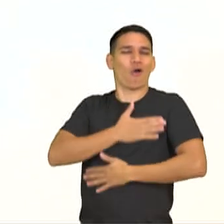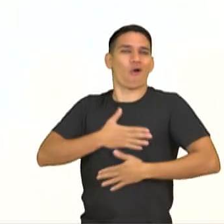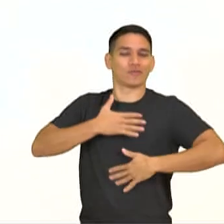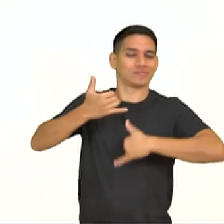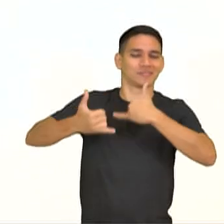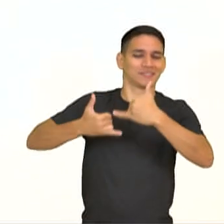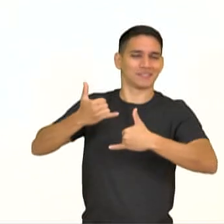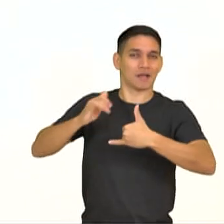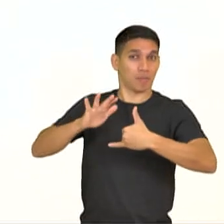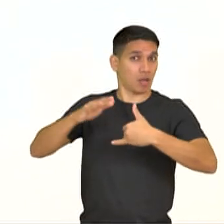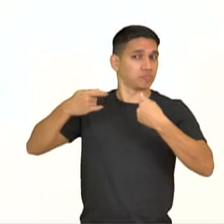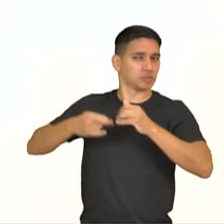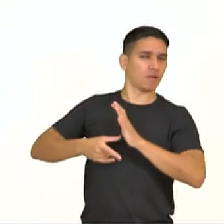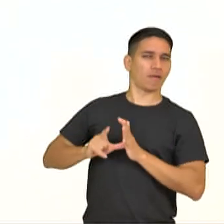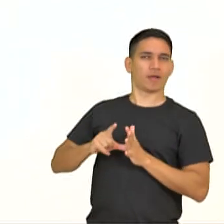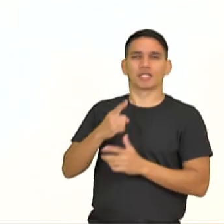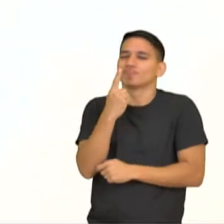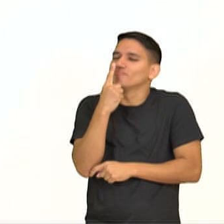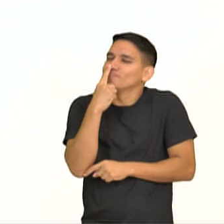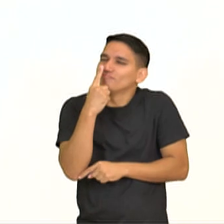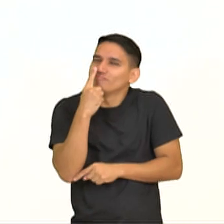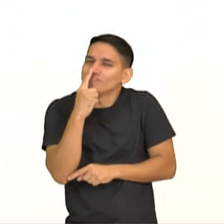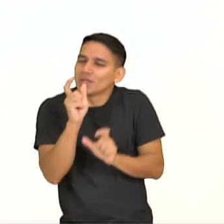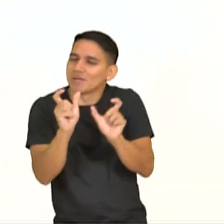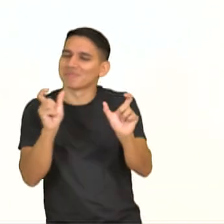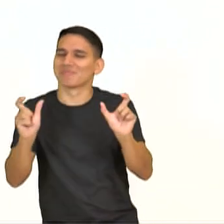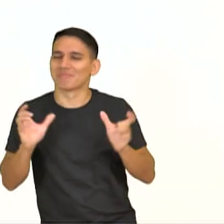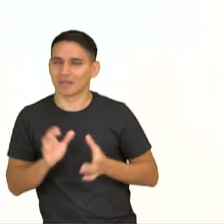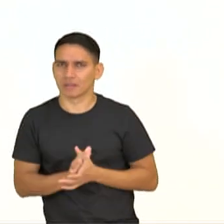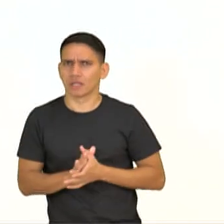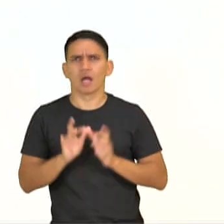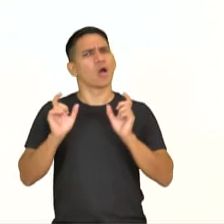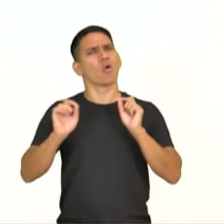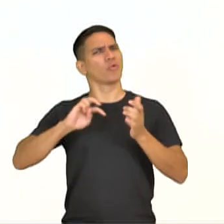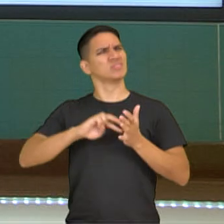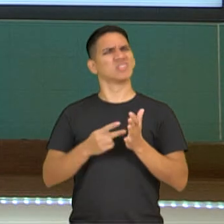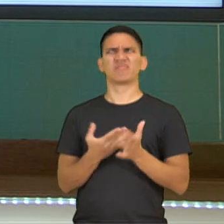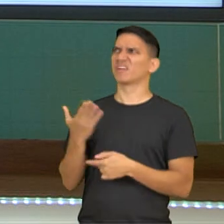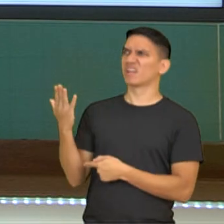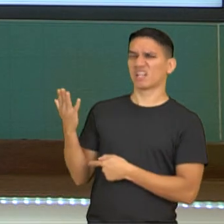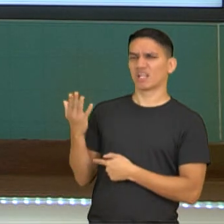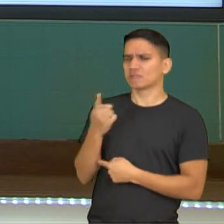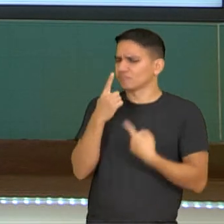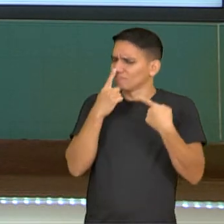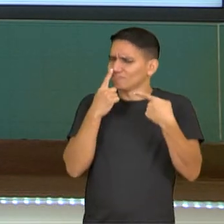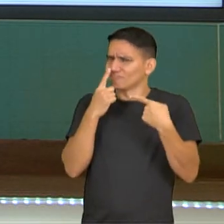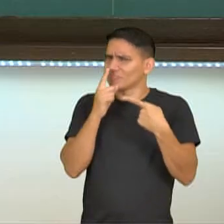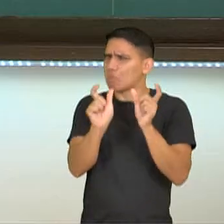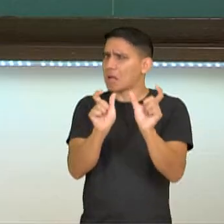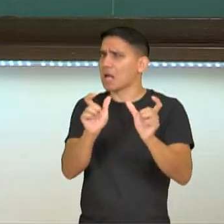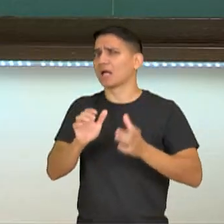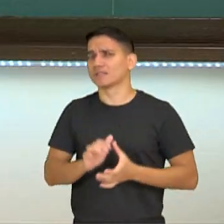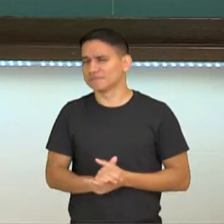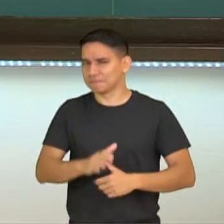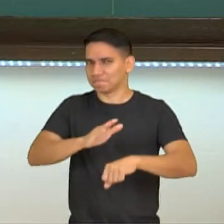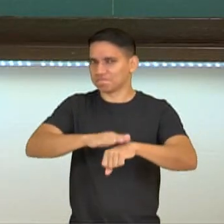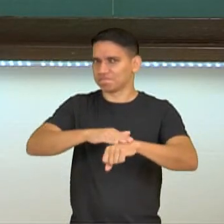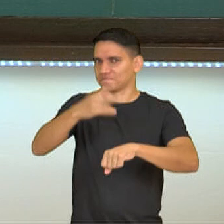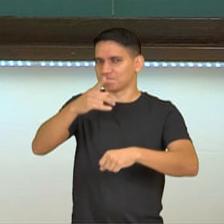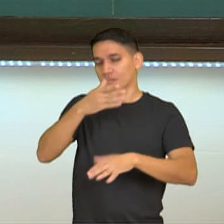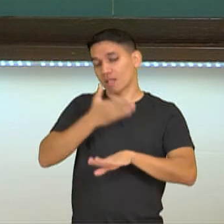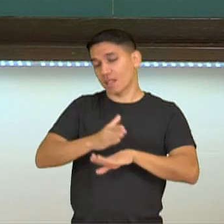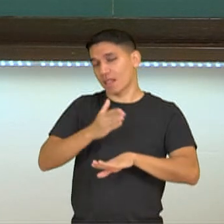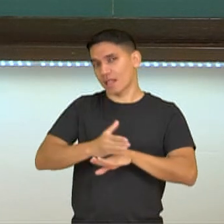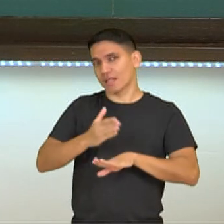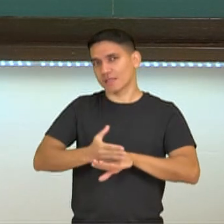com elas é preciso ter intimidade primeiro. O que significa ter intimidade com as palavras? Um tempo para vocês